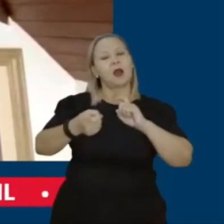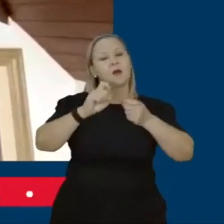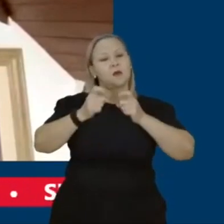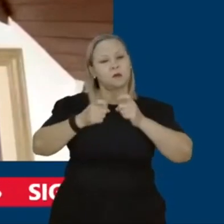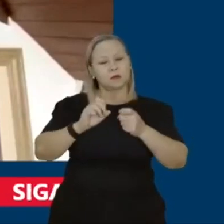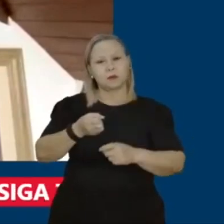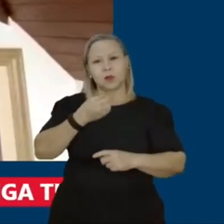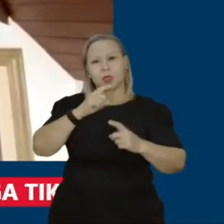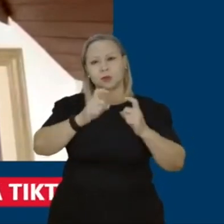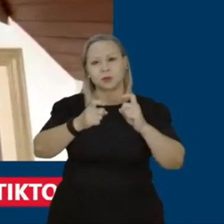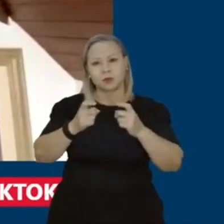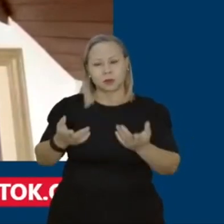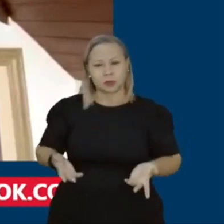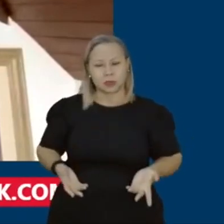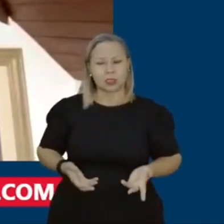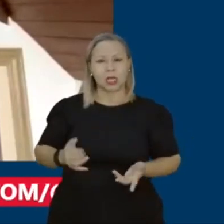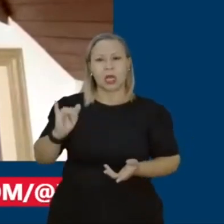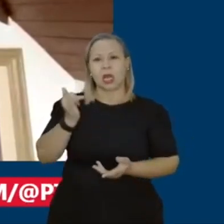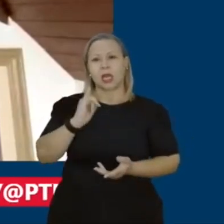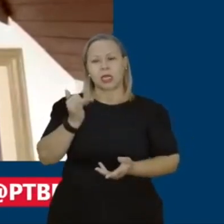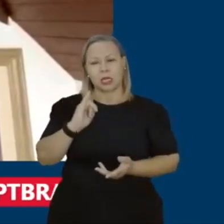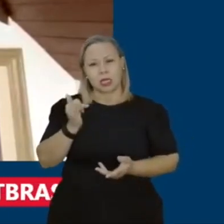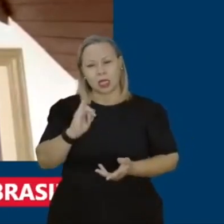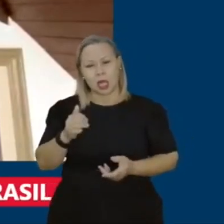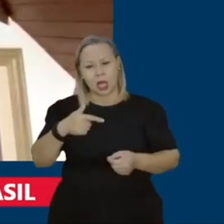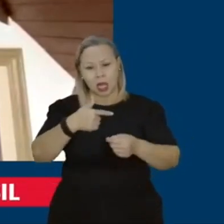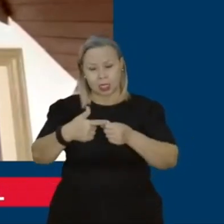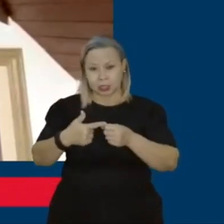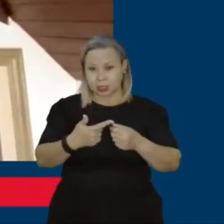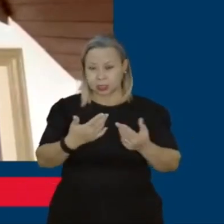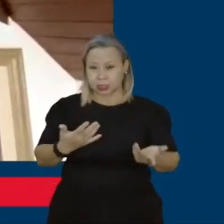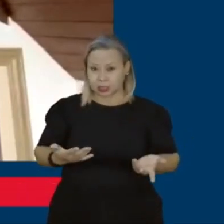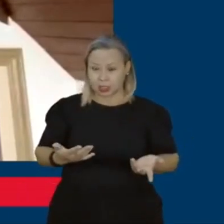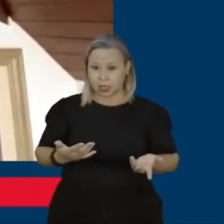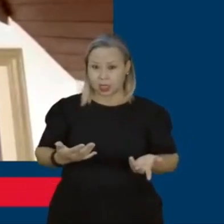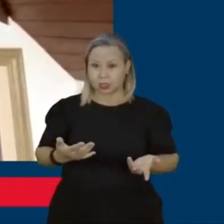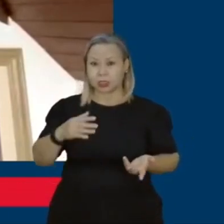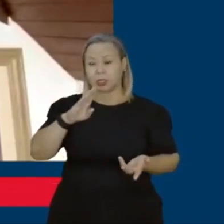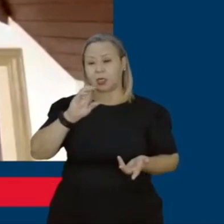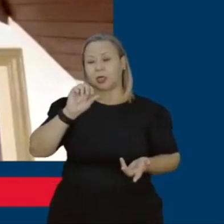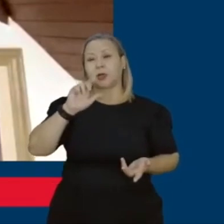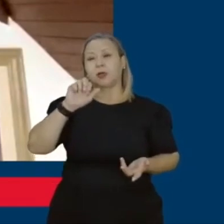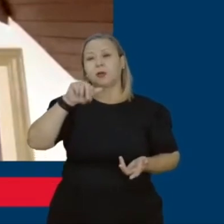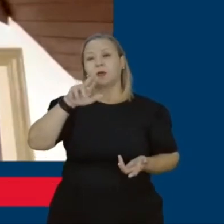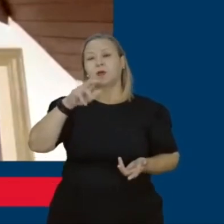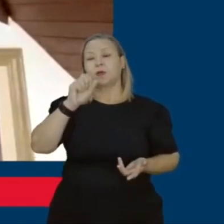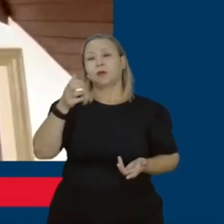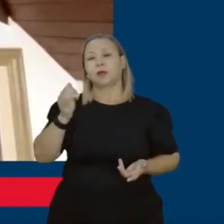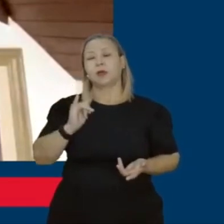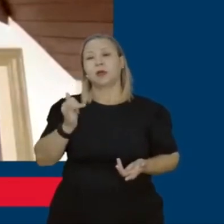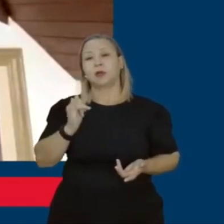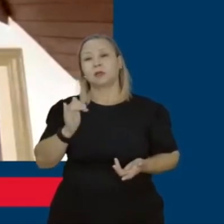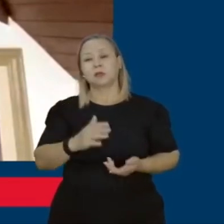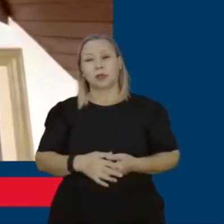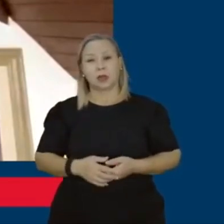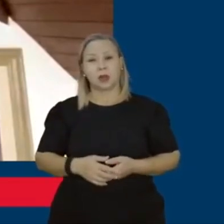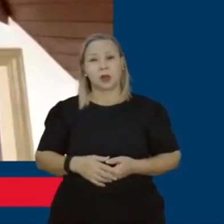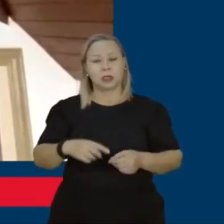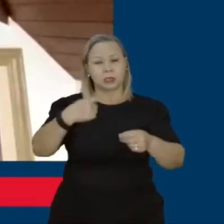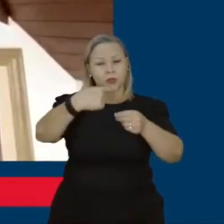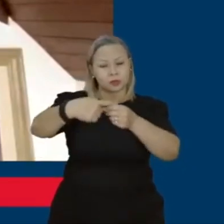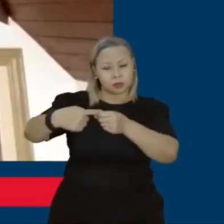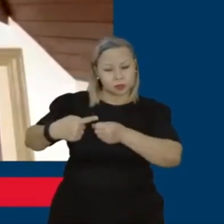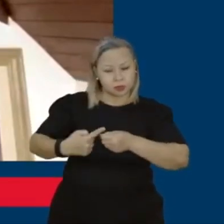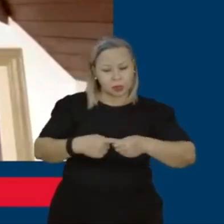mundo. Bolonha e Ferrara, na Itália, a cidade Sória, a primeira cidade linear do mundo, as New Towns, as novas cidades